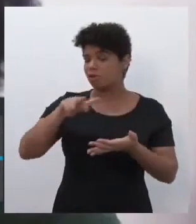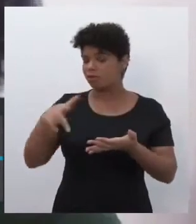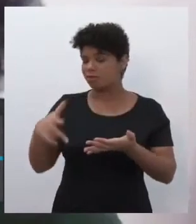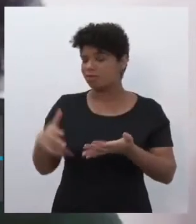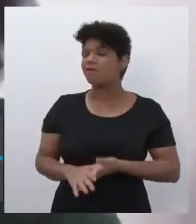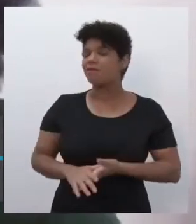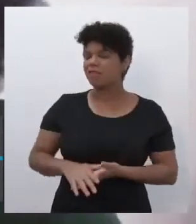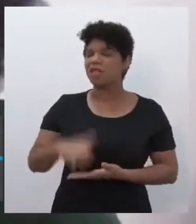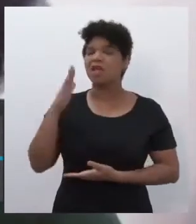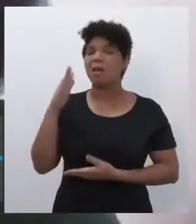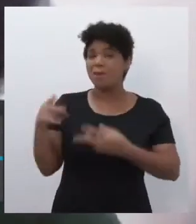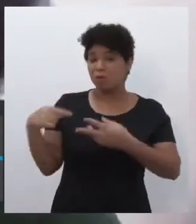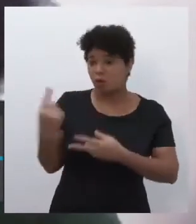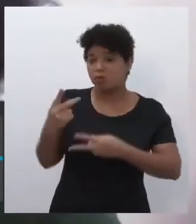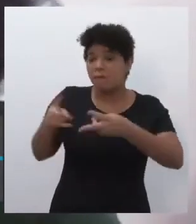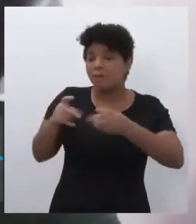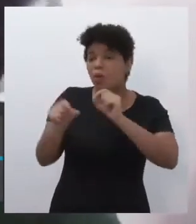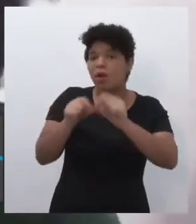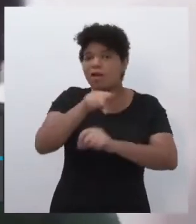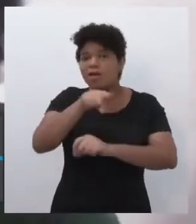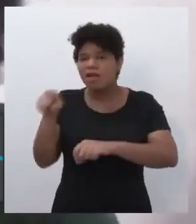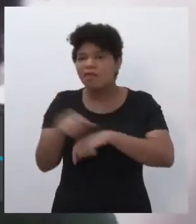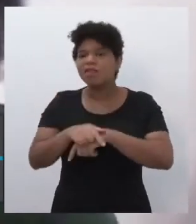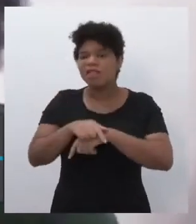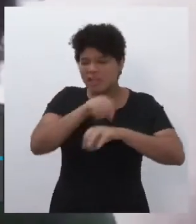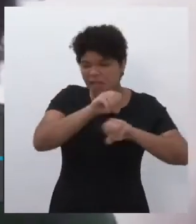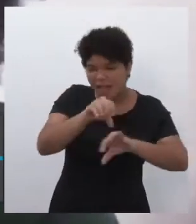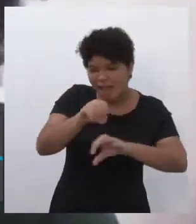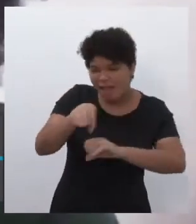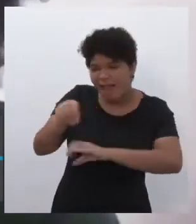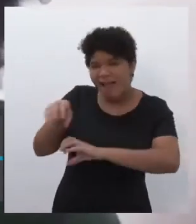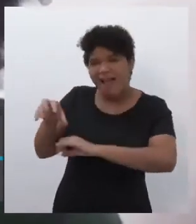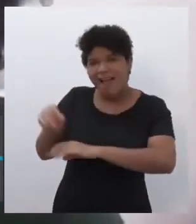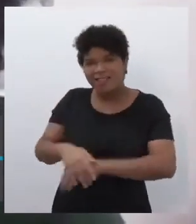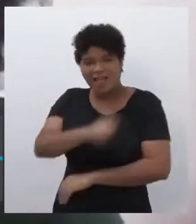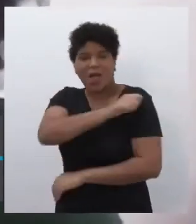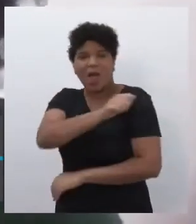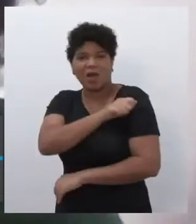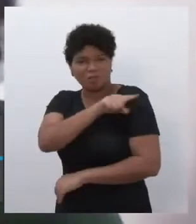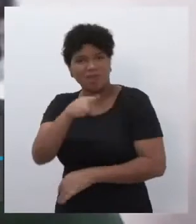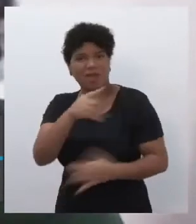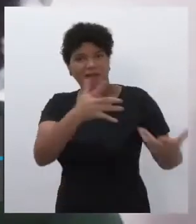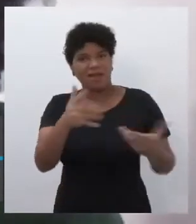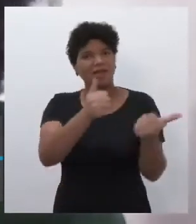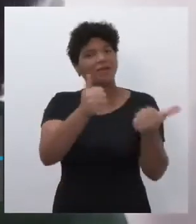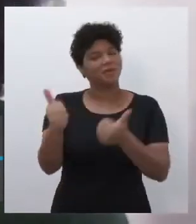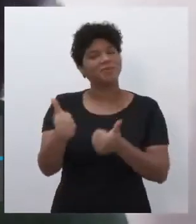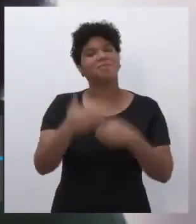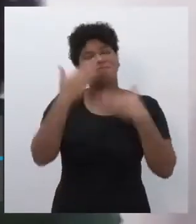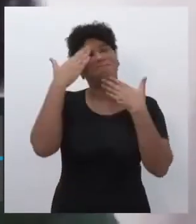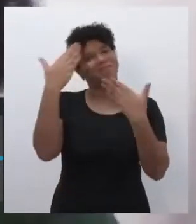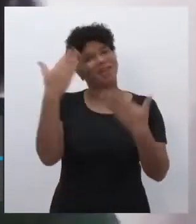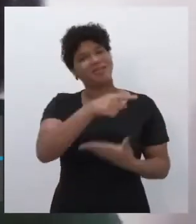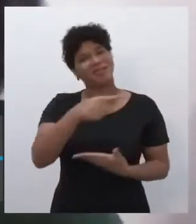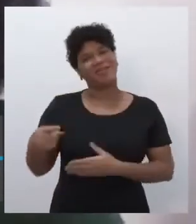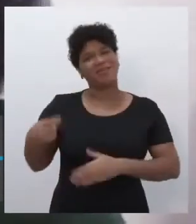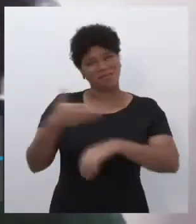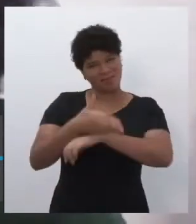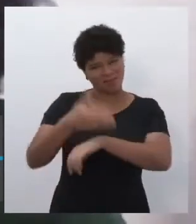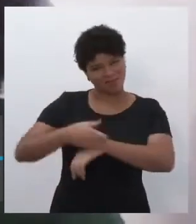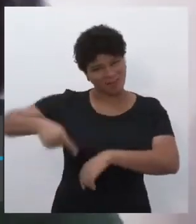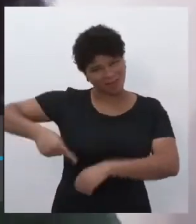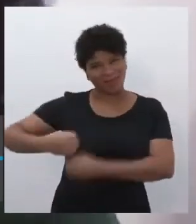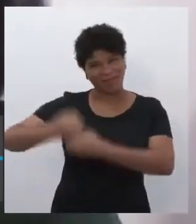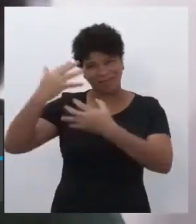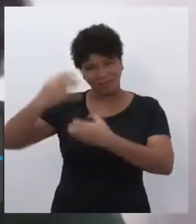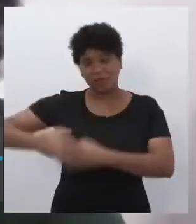são comprometidos com o processo de aprendizagem das crianças. A gente sempre fala que não existe um método ou uma